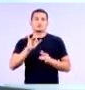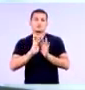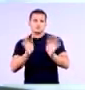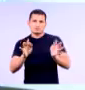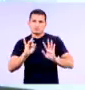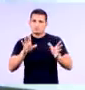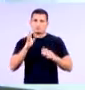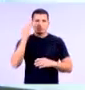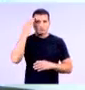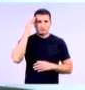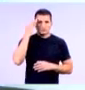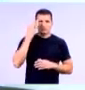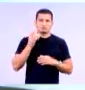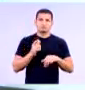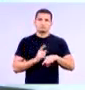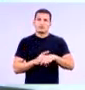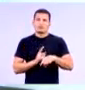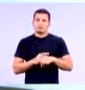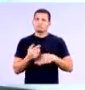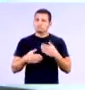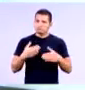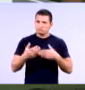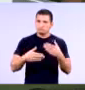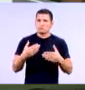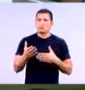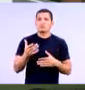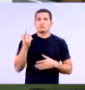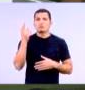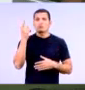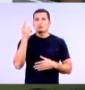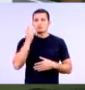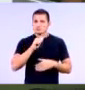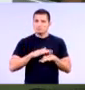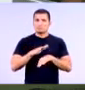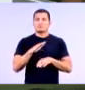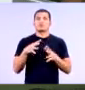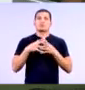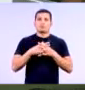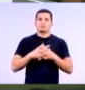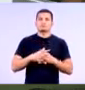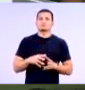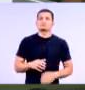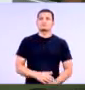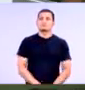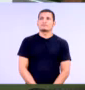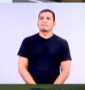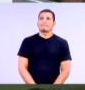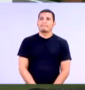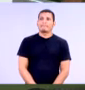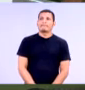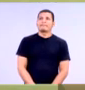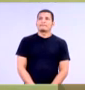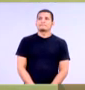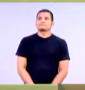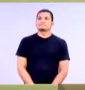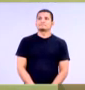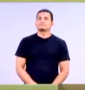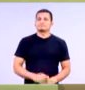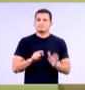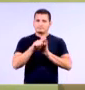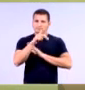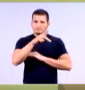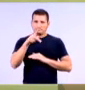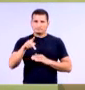compreensão. Com o tempo, a gente vai começar a pegar coisas mais complexas, né, professora? Professor, só um detalhe, não sei